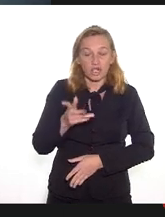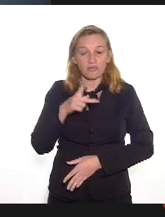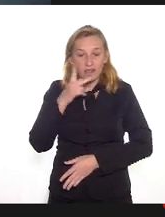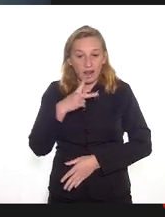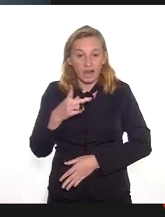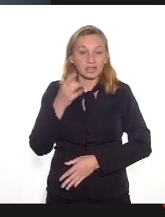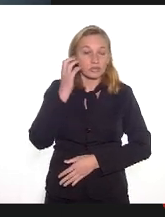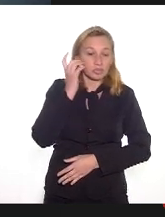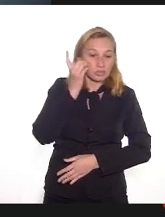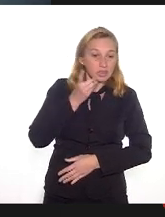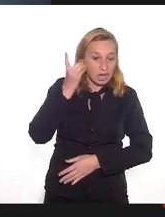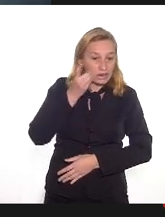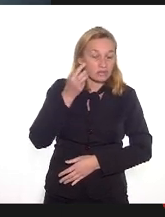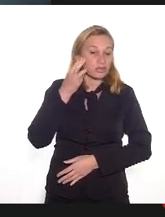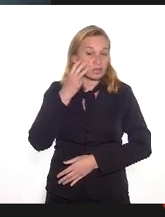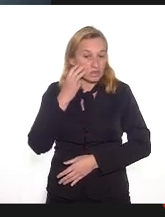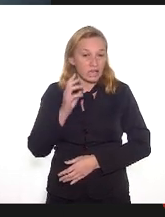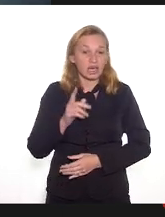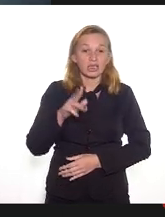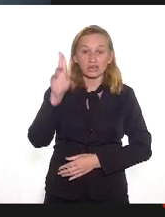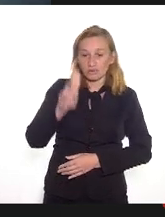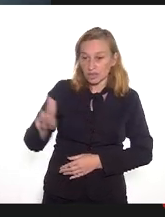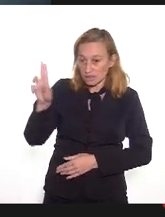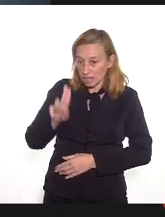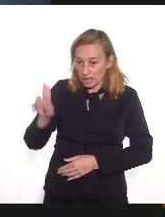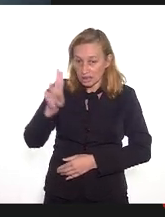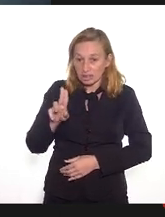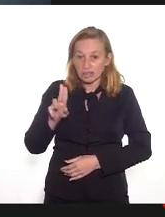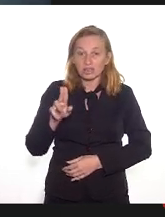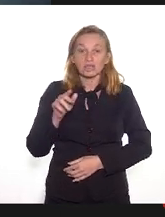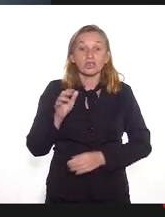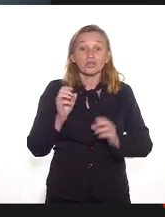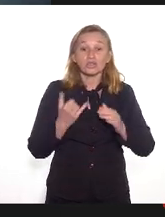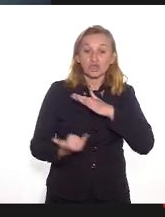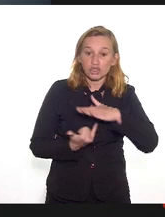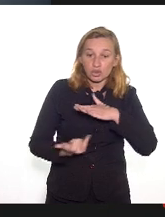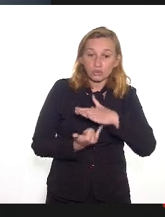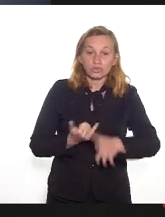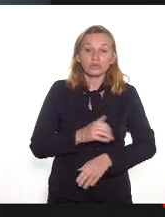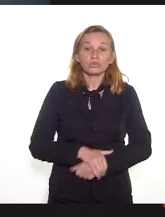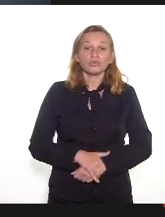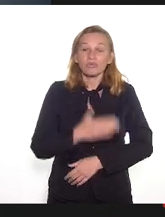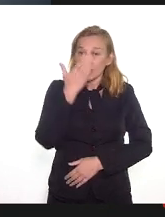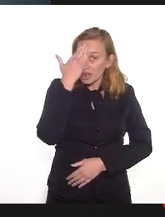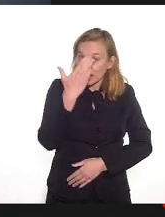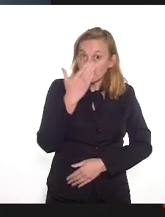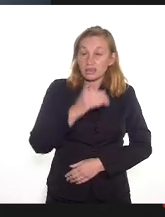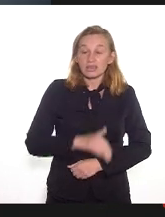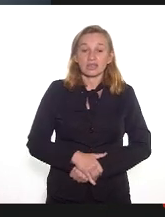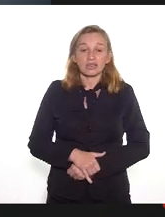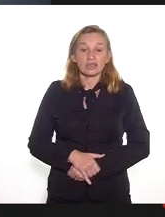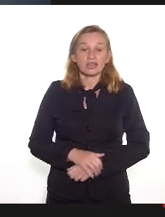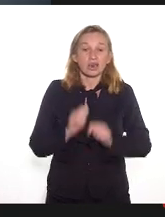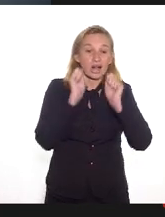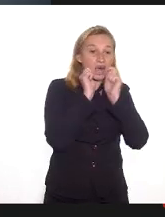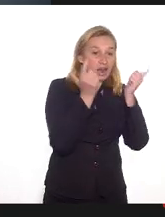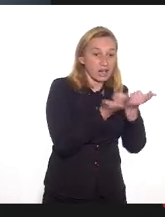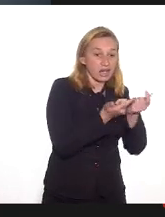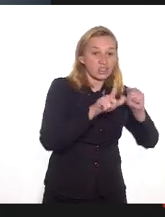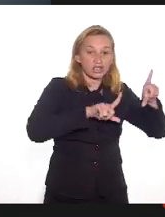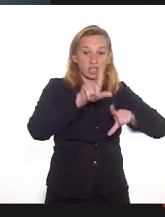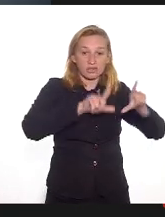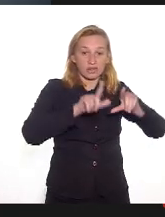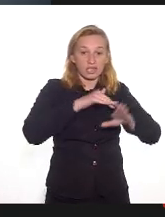deputado Valdeck, né, das universidades e dos institutos, agradecer à TV Alerj, a